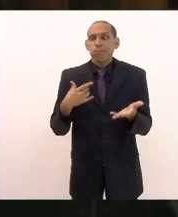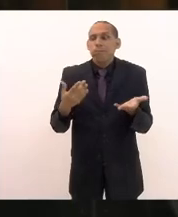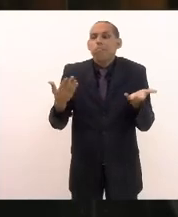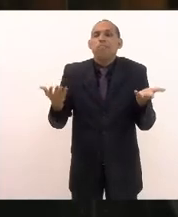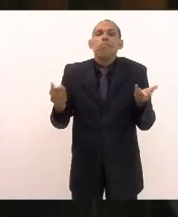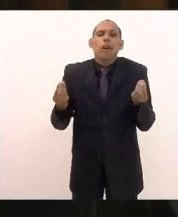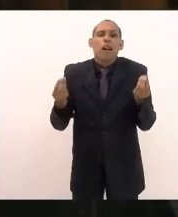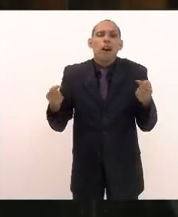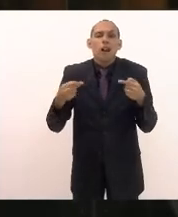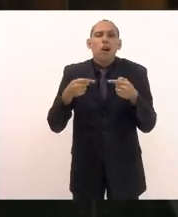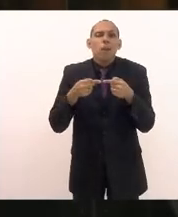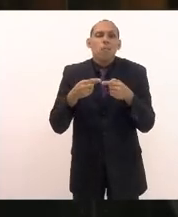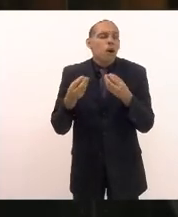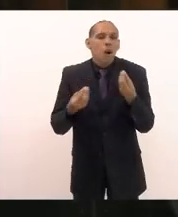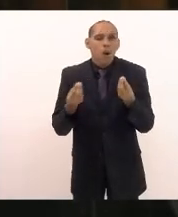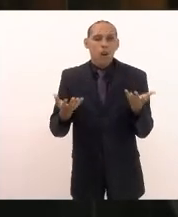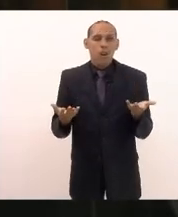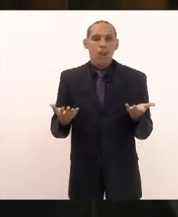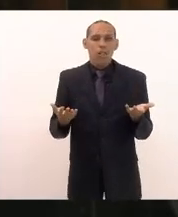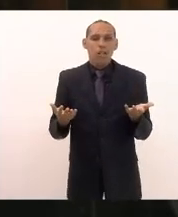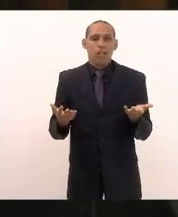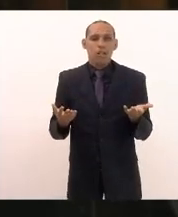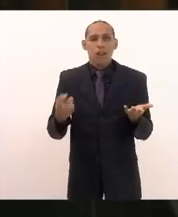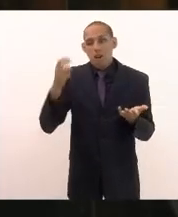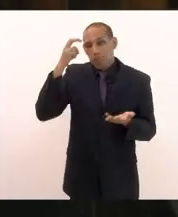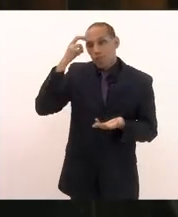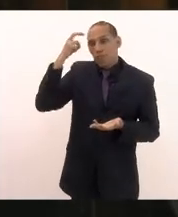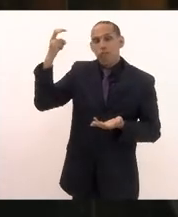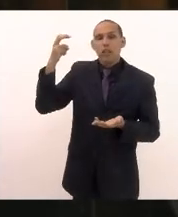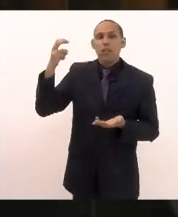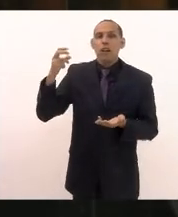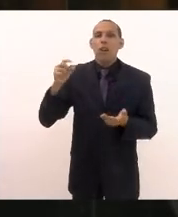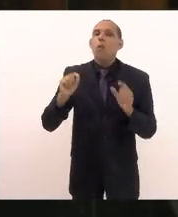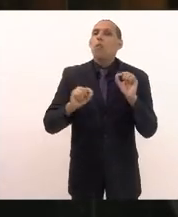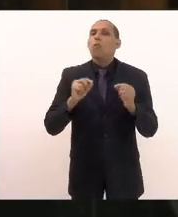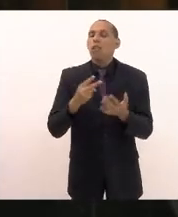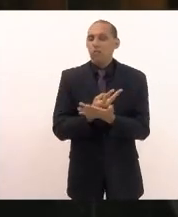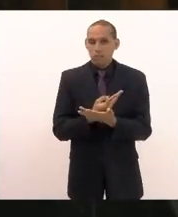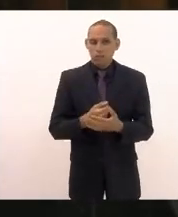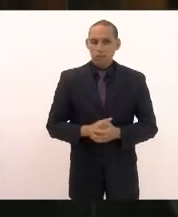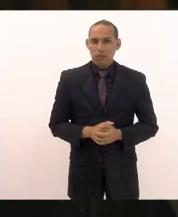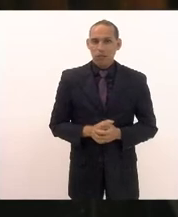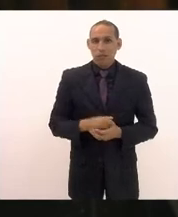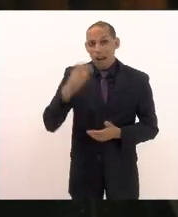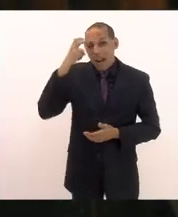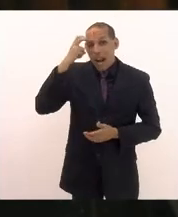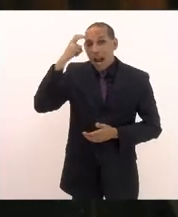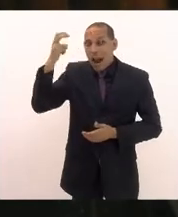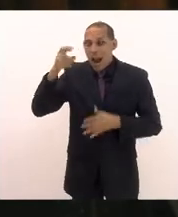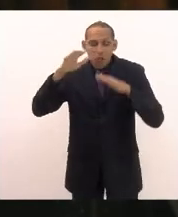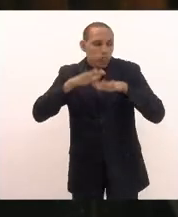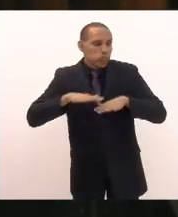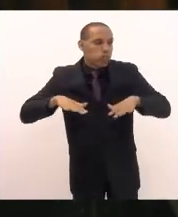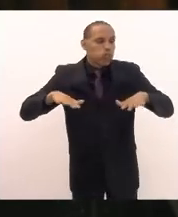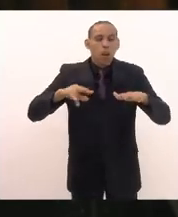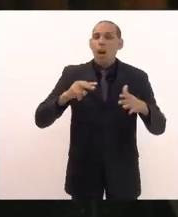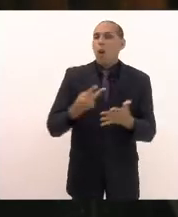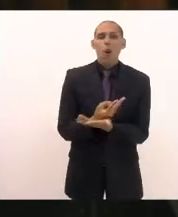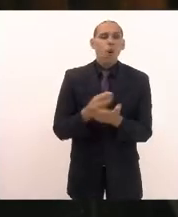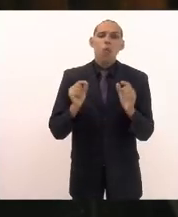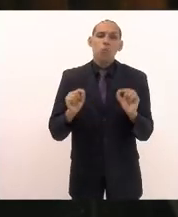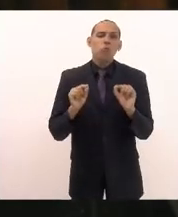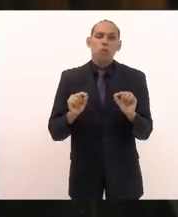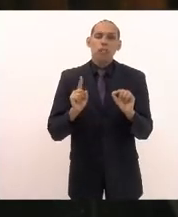que houve com a inteligência brasileira? O que houve com a sabedoria desse povo maravilhoso? O que